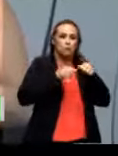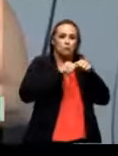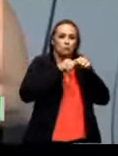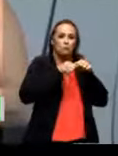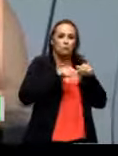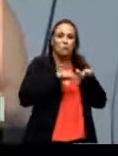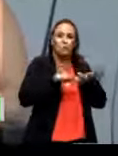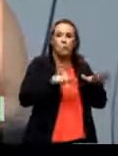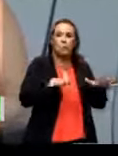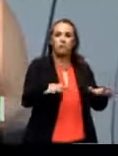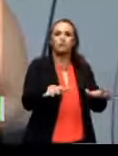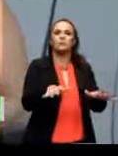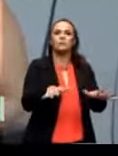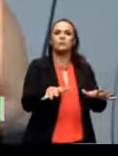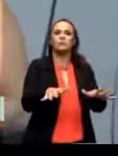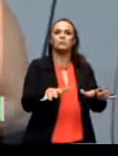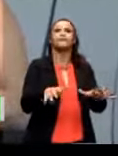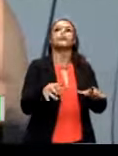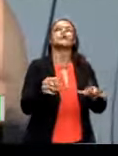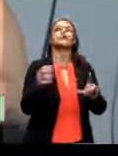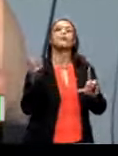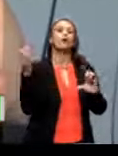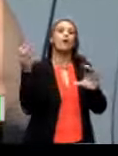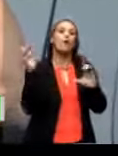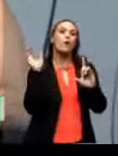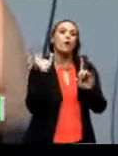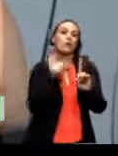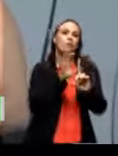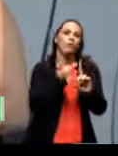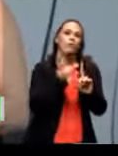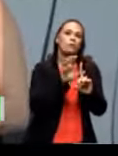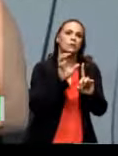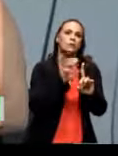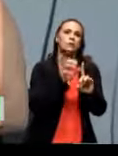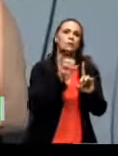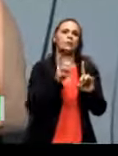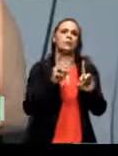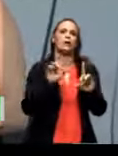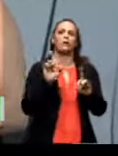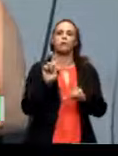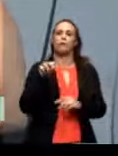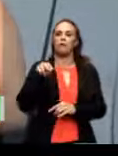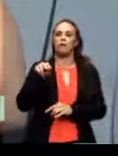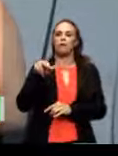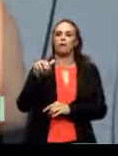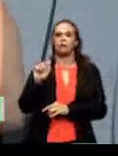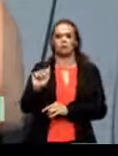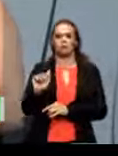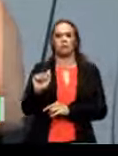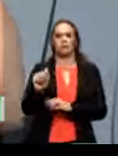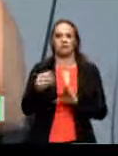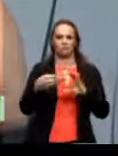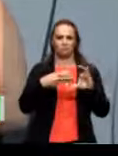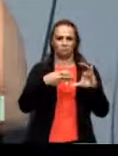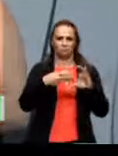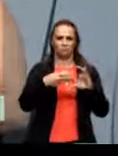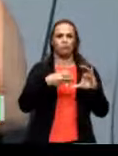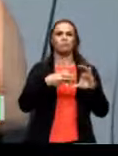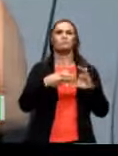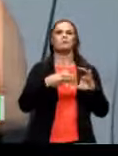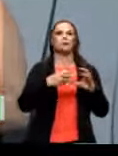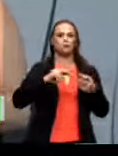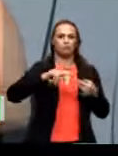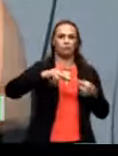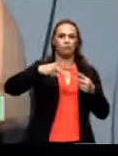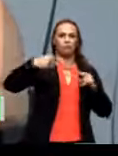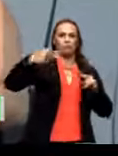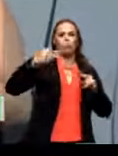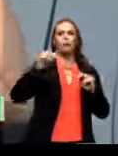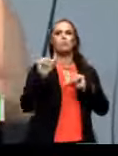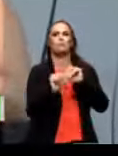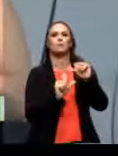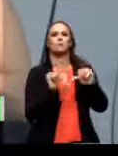causar diversos problemas. Então, o problema maior aí do impacto é a questão